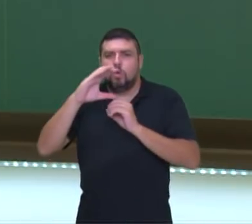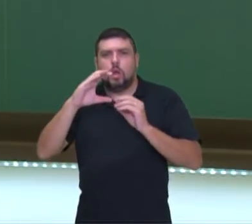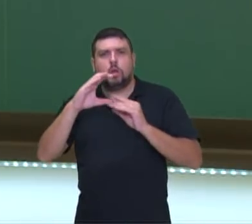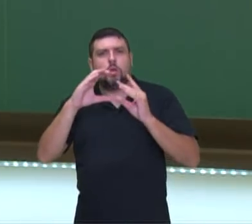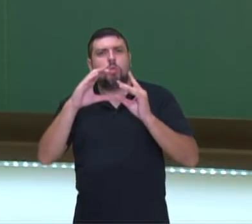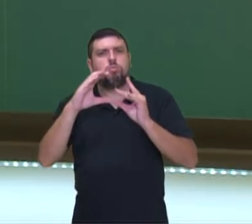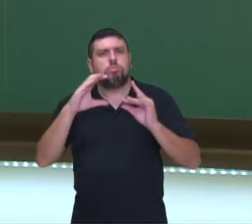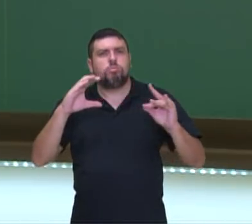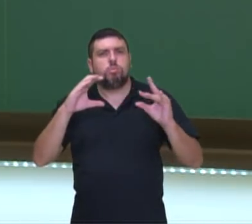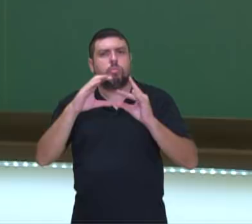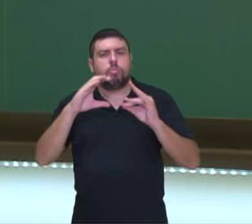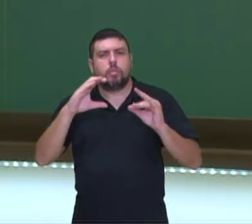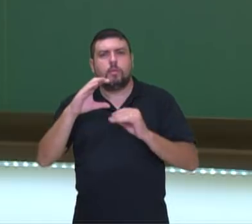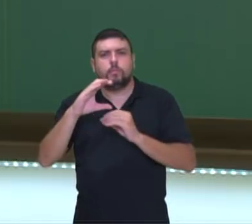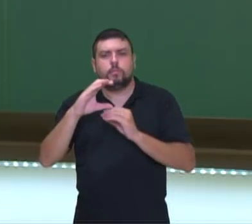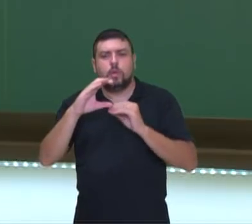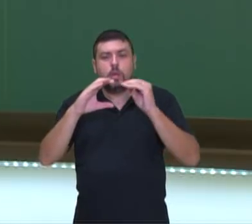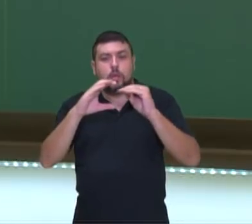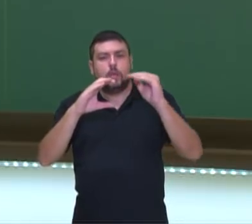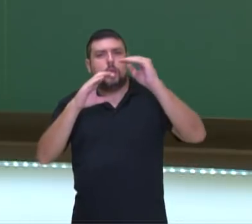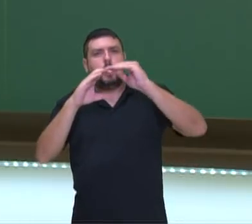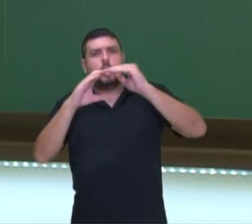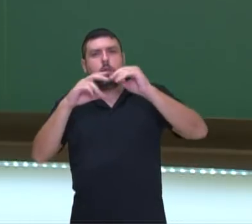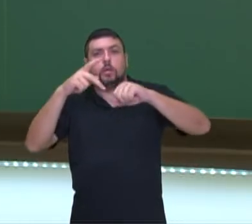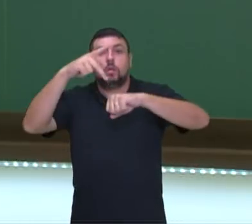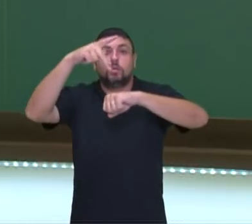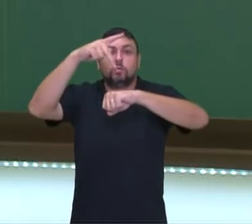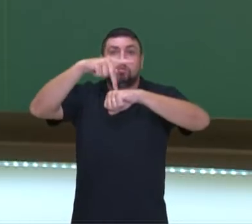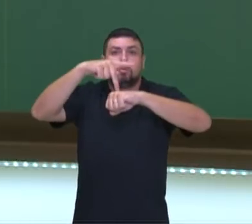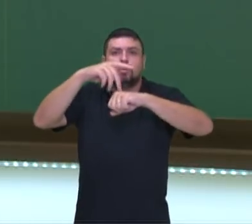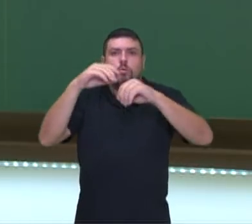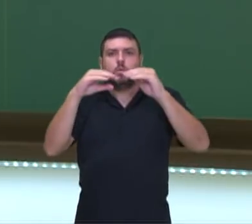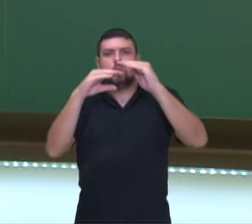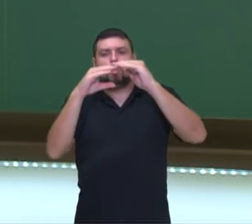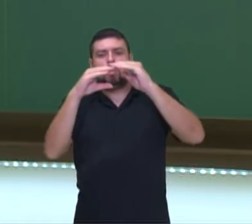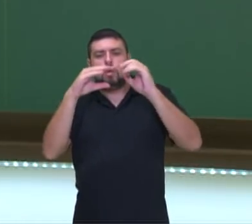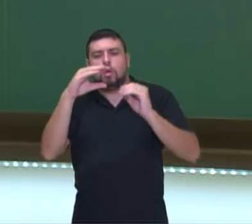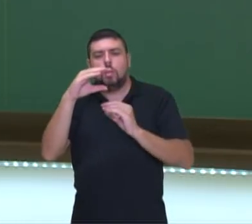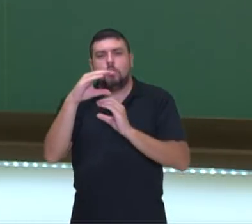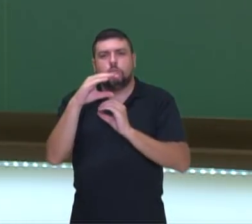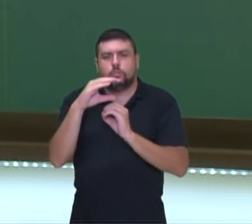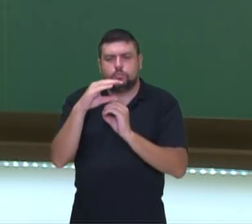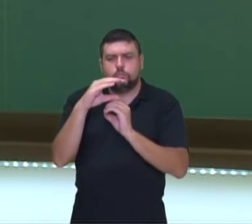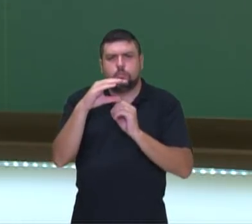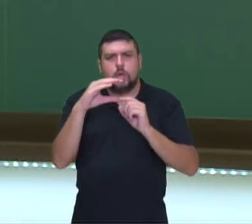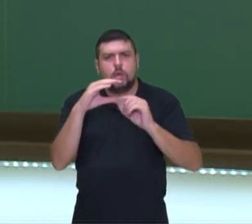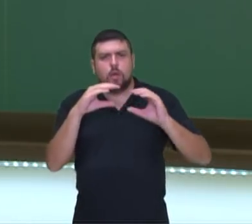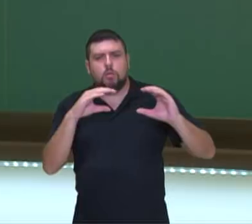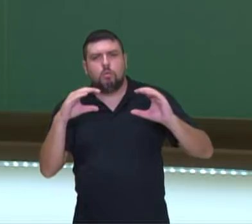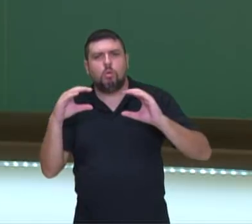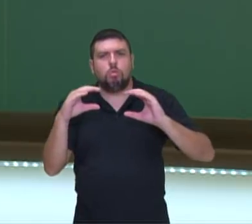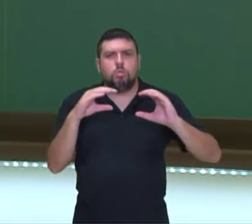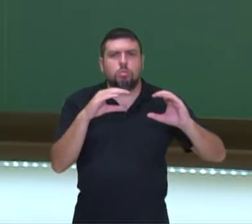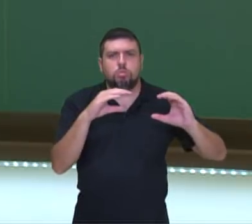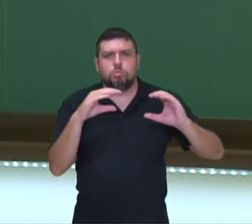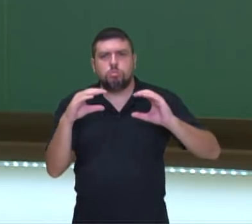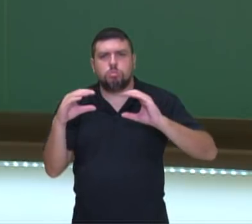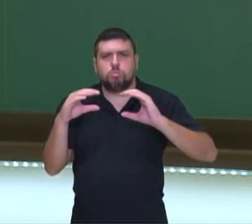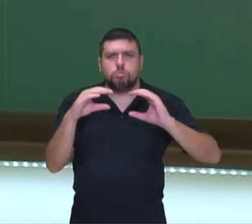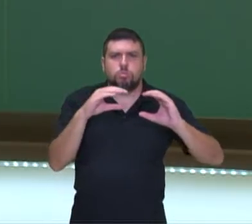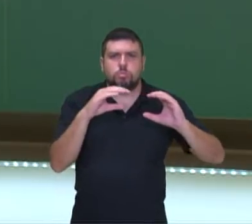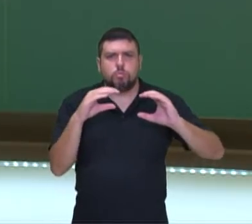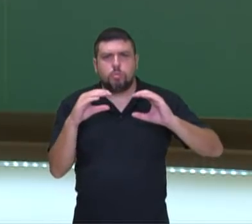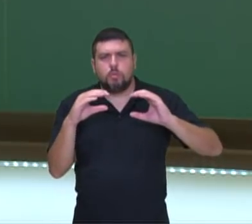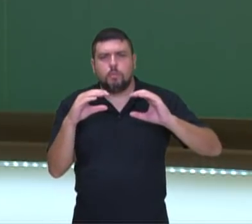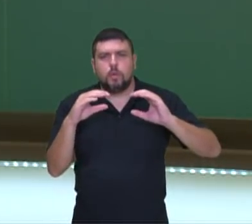camada acima, a crosta é sólida, ele fica deslizando sobre essa camada. Por isso que